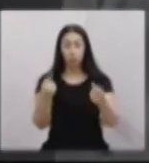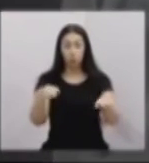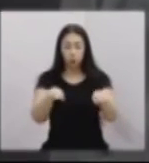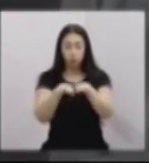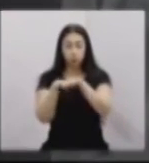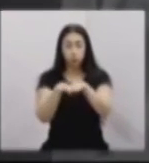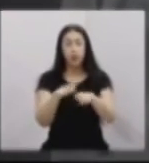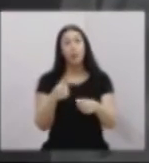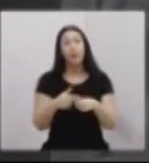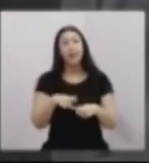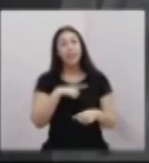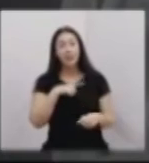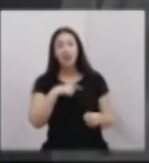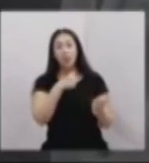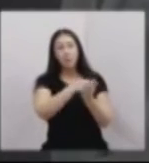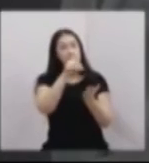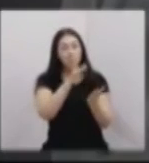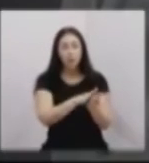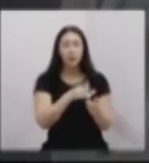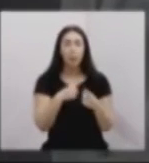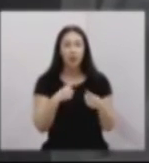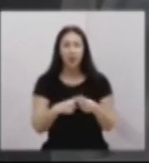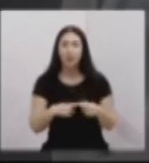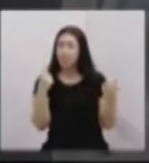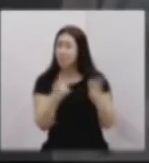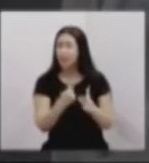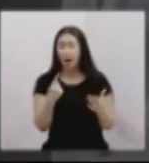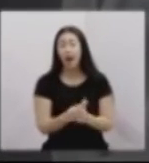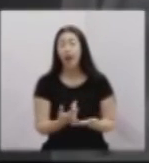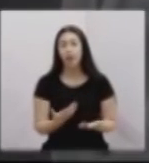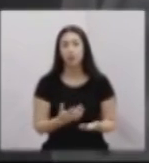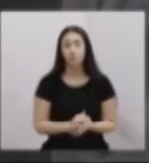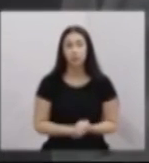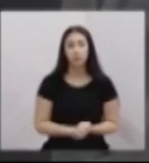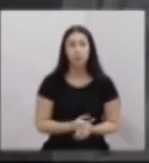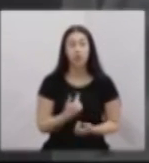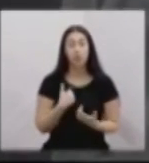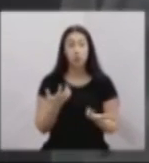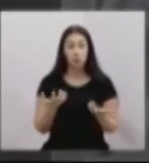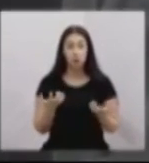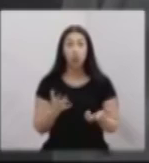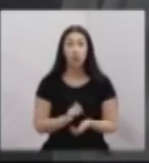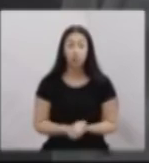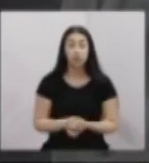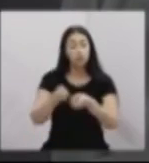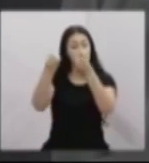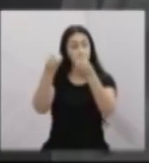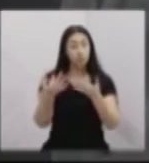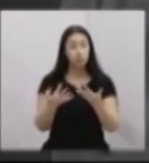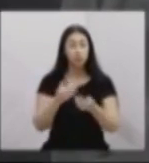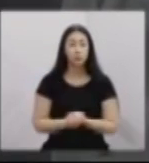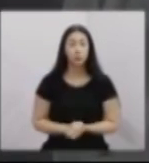de abuso de poder, um excesso, um rigor excessivo na hora de multar. Por isso eu fiz esse pedido de informação.